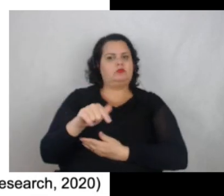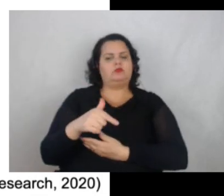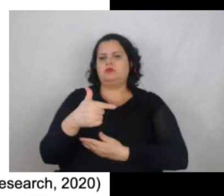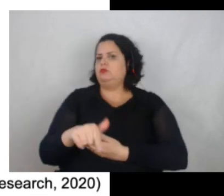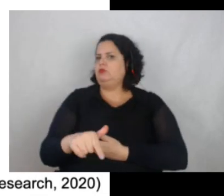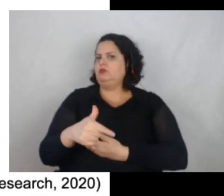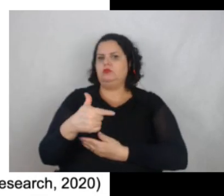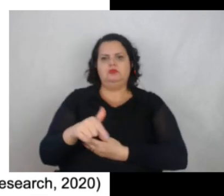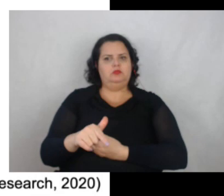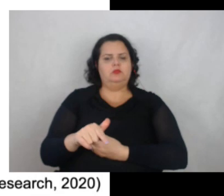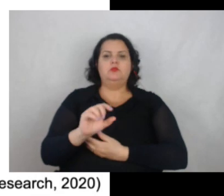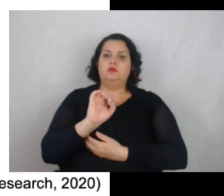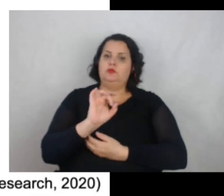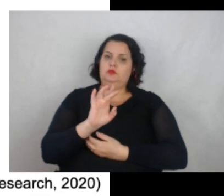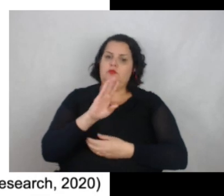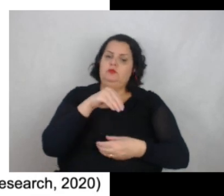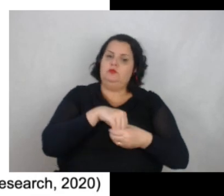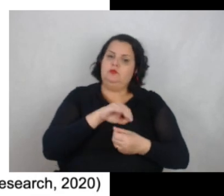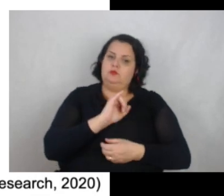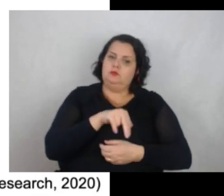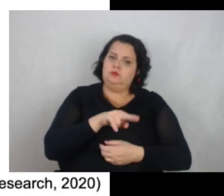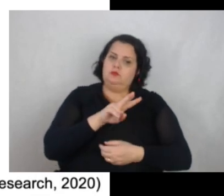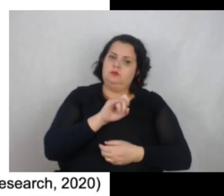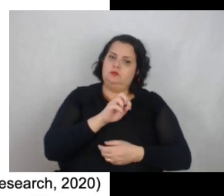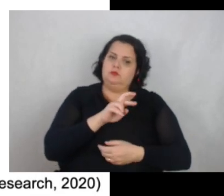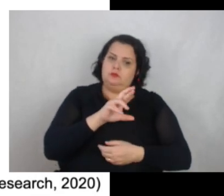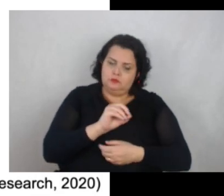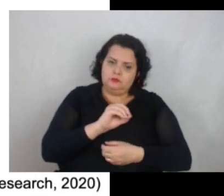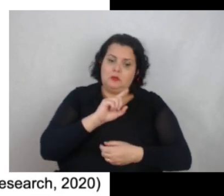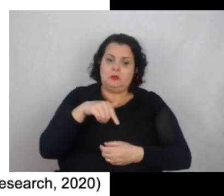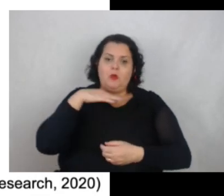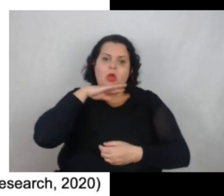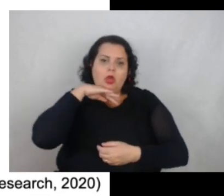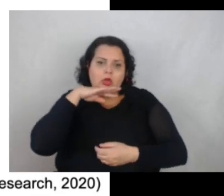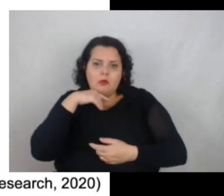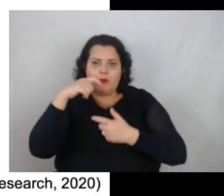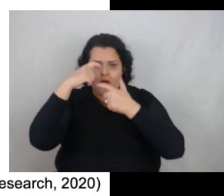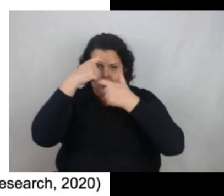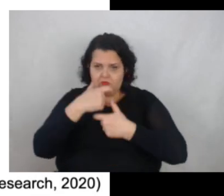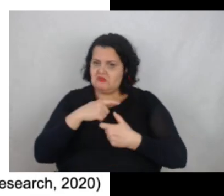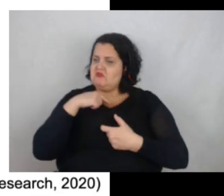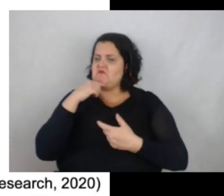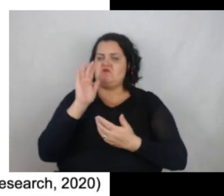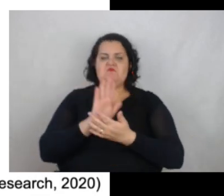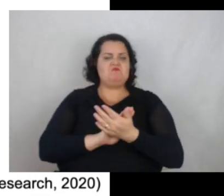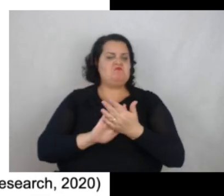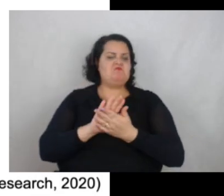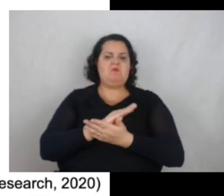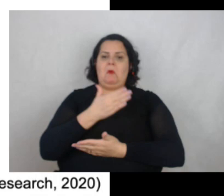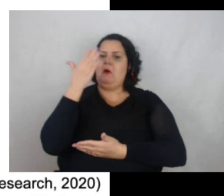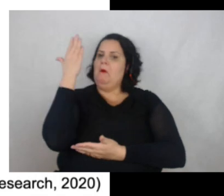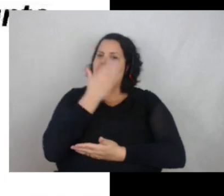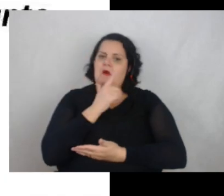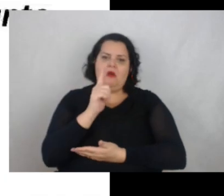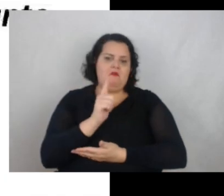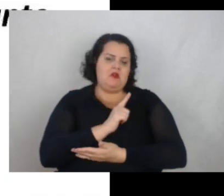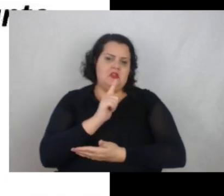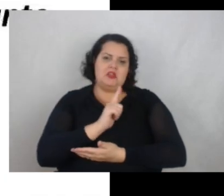vivo, em animais, como também em humanos, apenas em estudos in vitro.